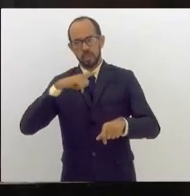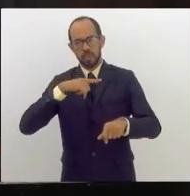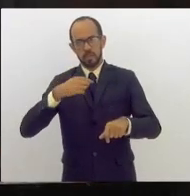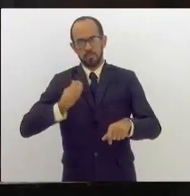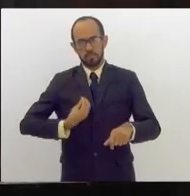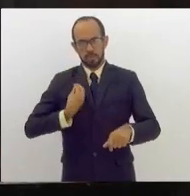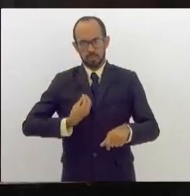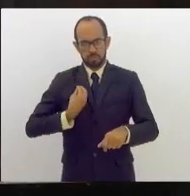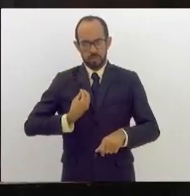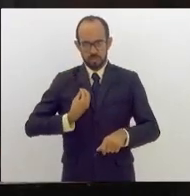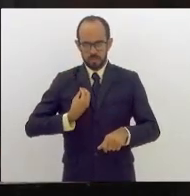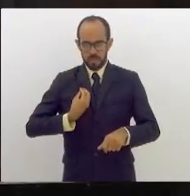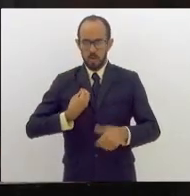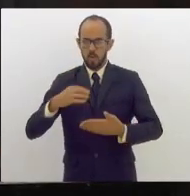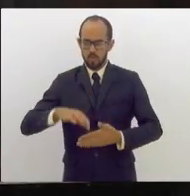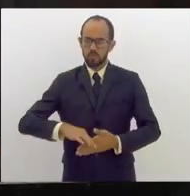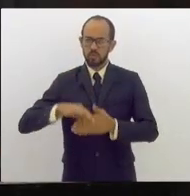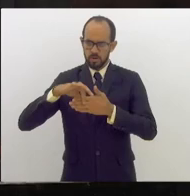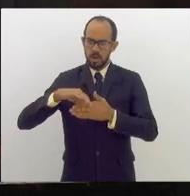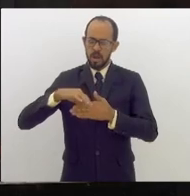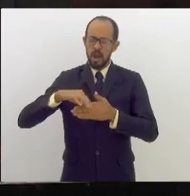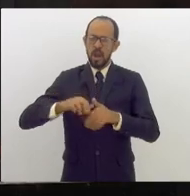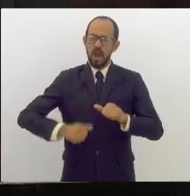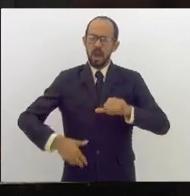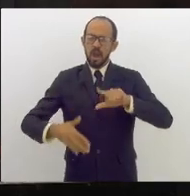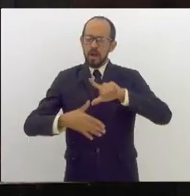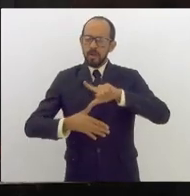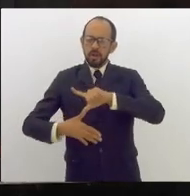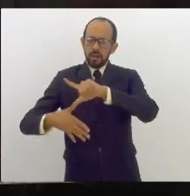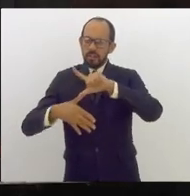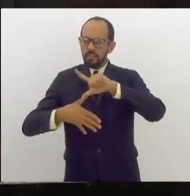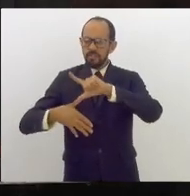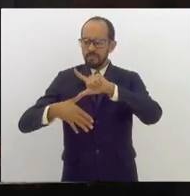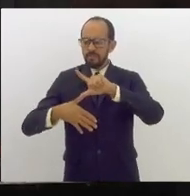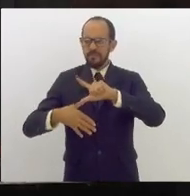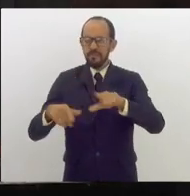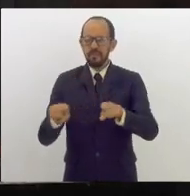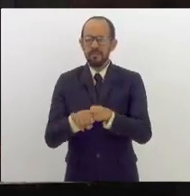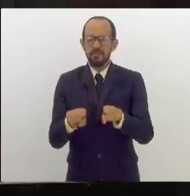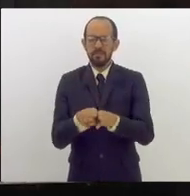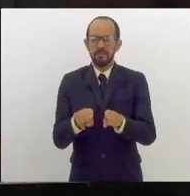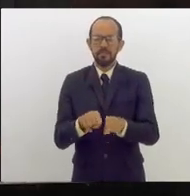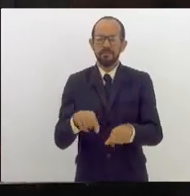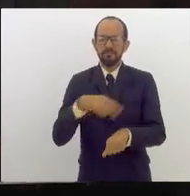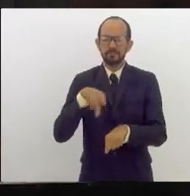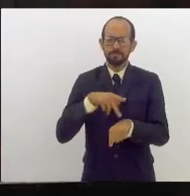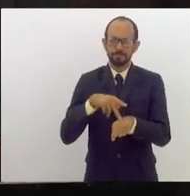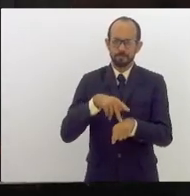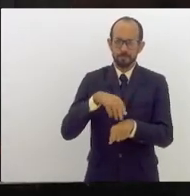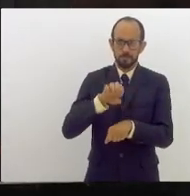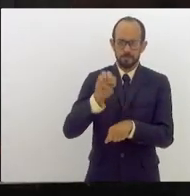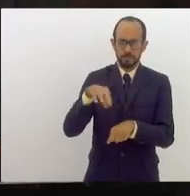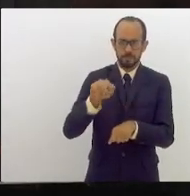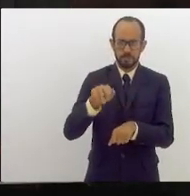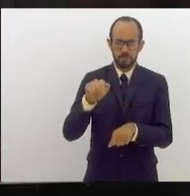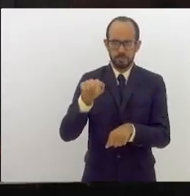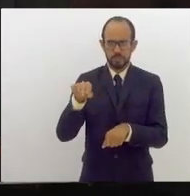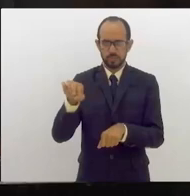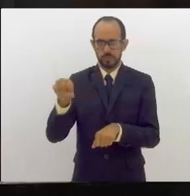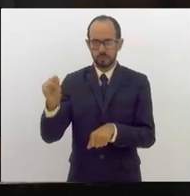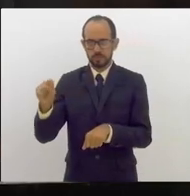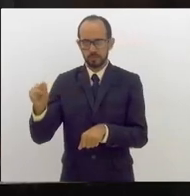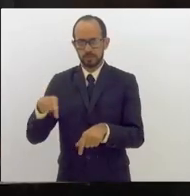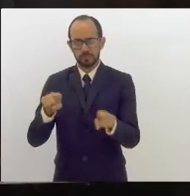protagonista deixe o Regional da América Latina no eixo dos países emergentes no no eixo das